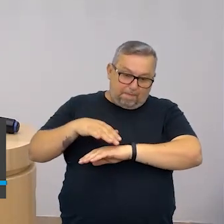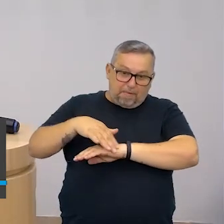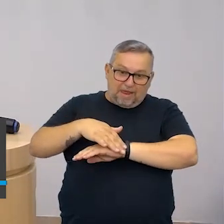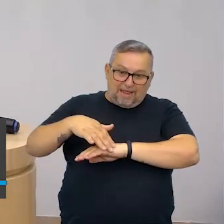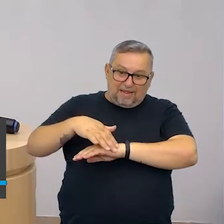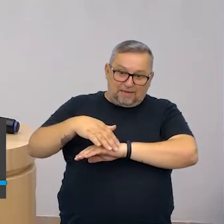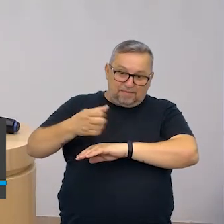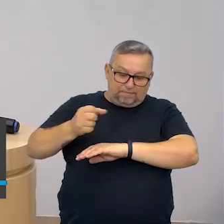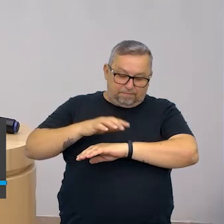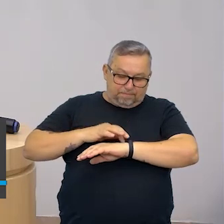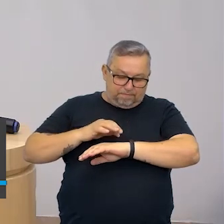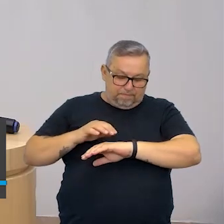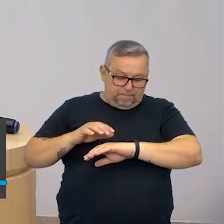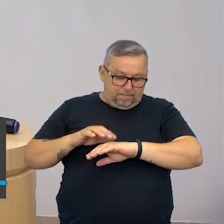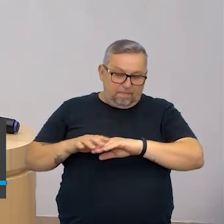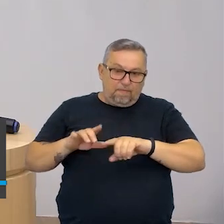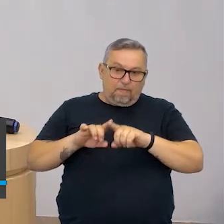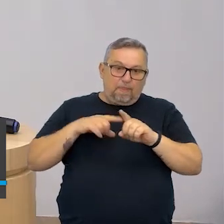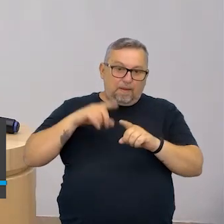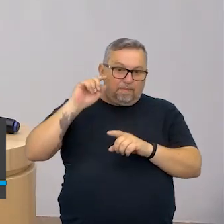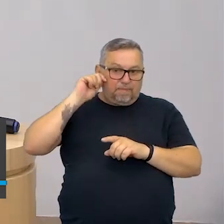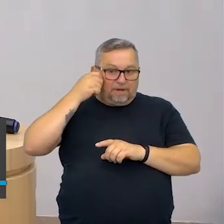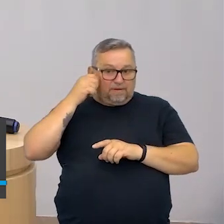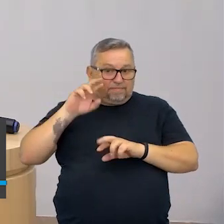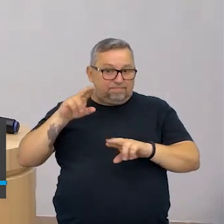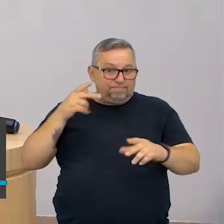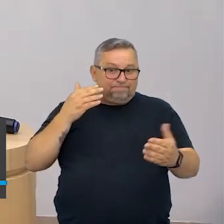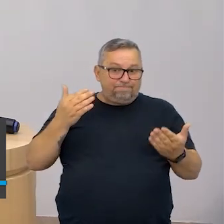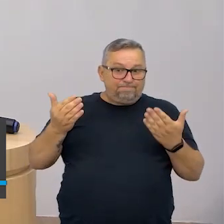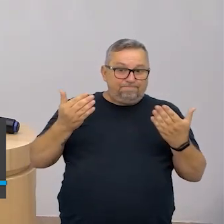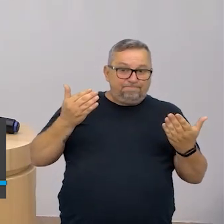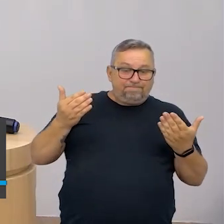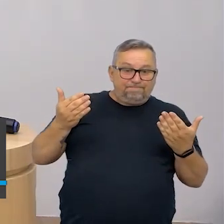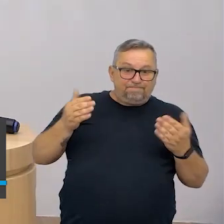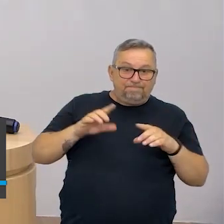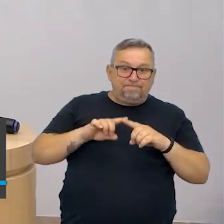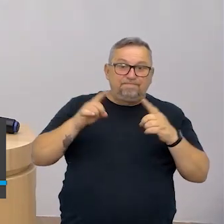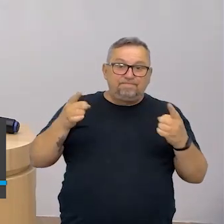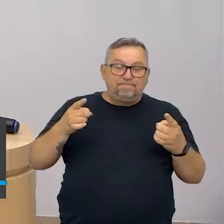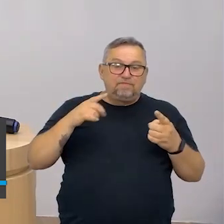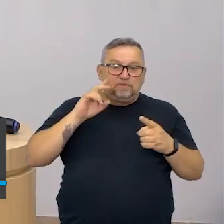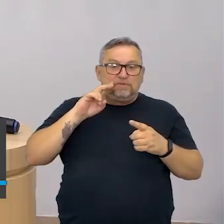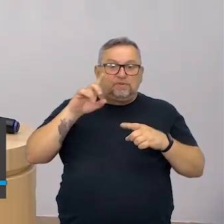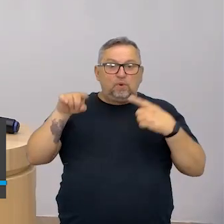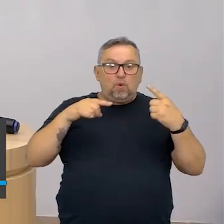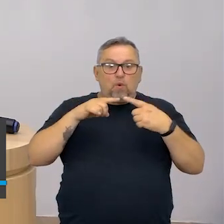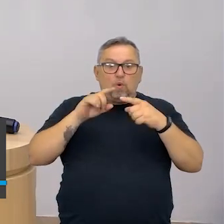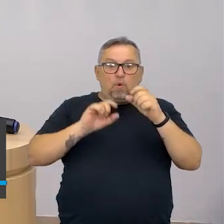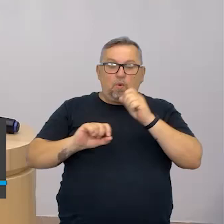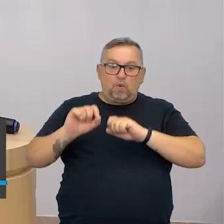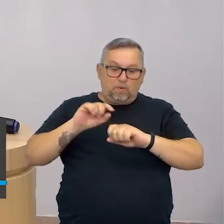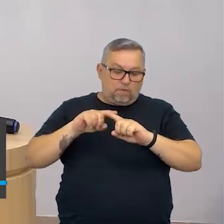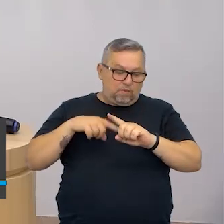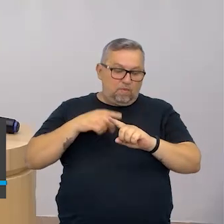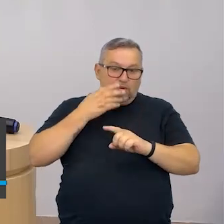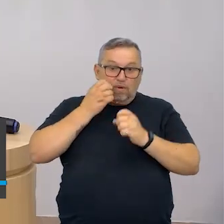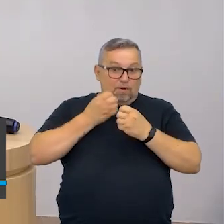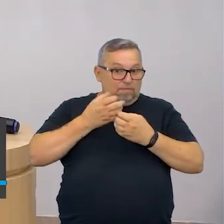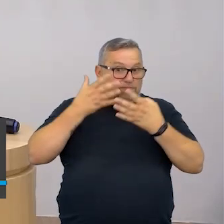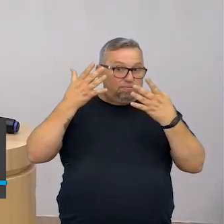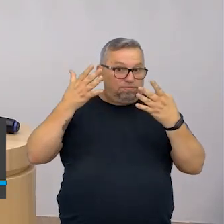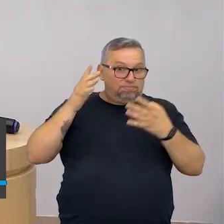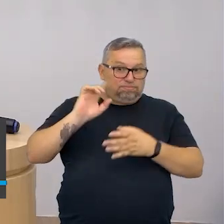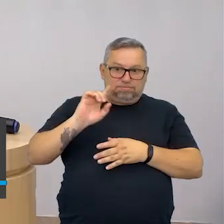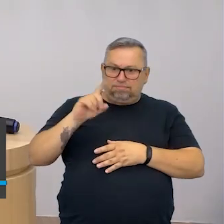às pessoas de cor de pele preta. E isso, então, é óbvio que esse objetivo ele não era confesso, não era uma